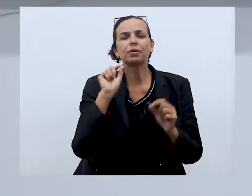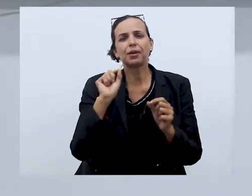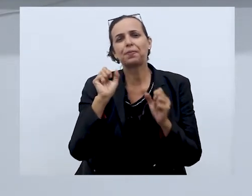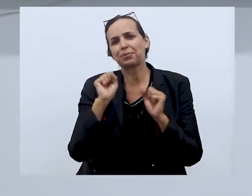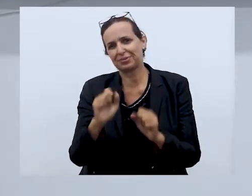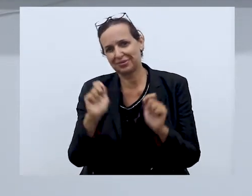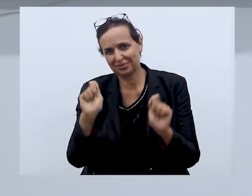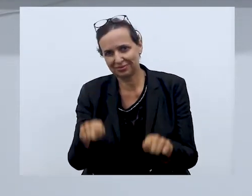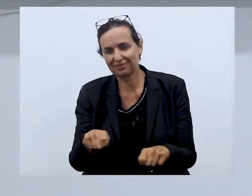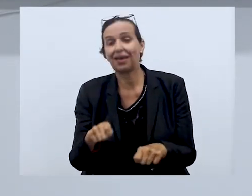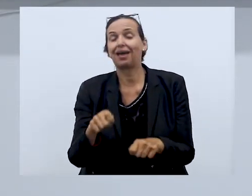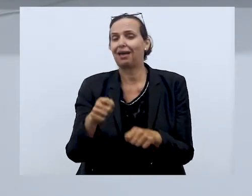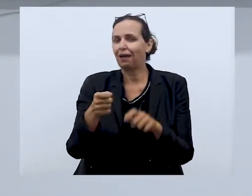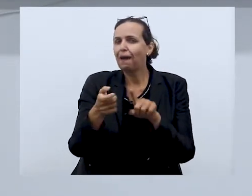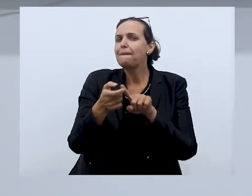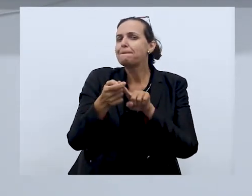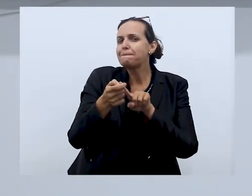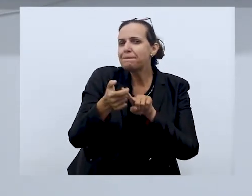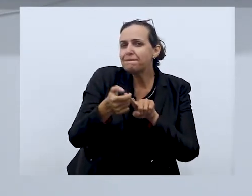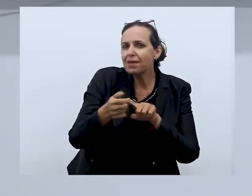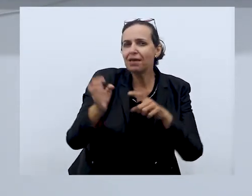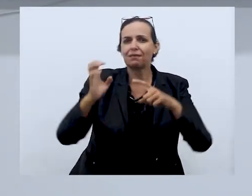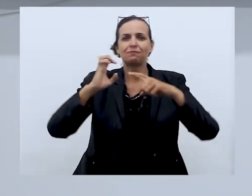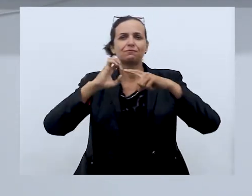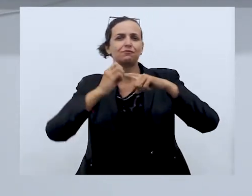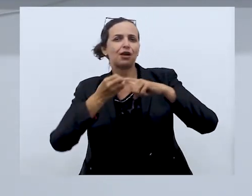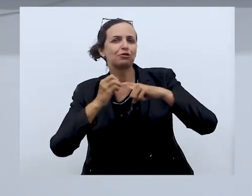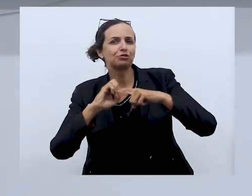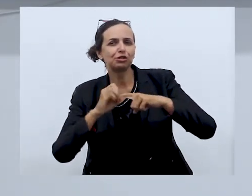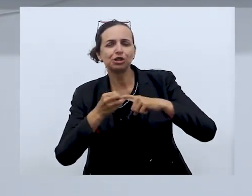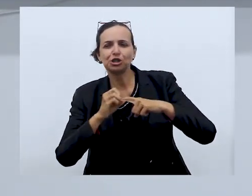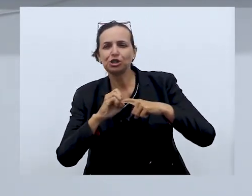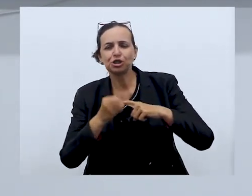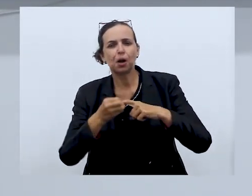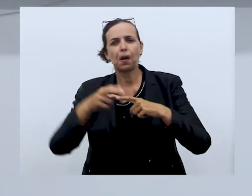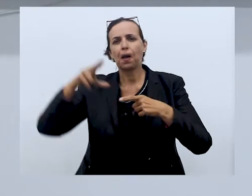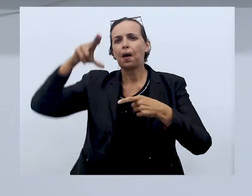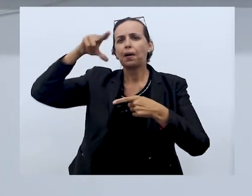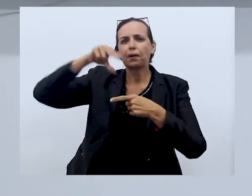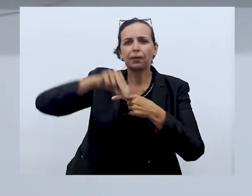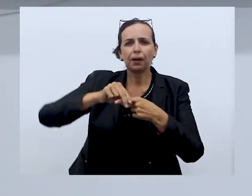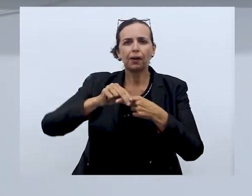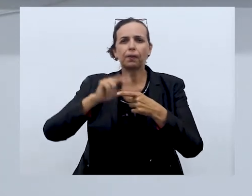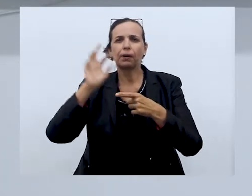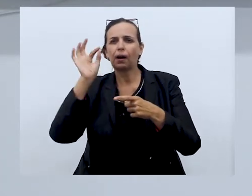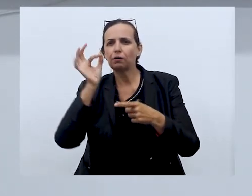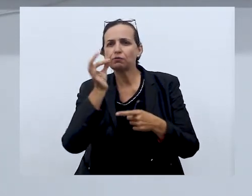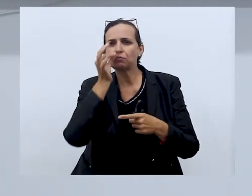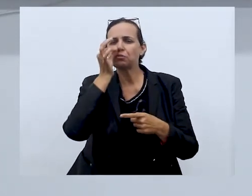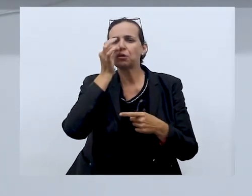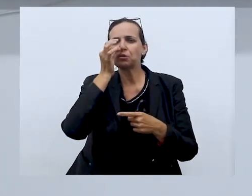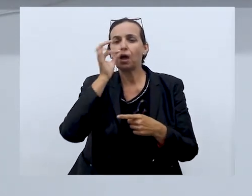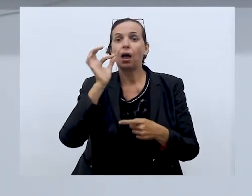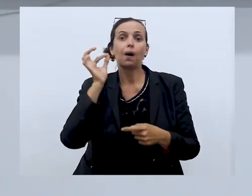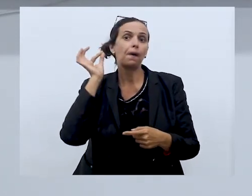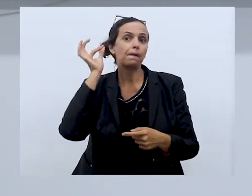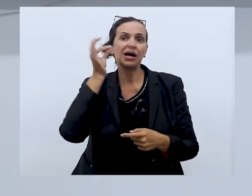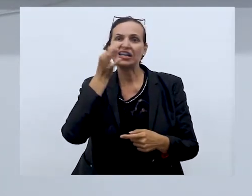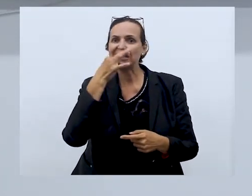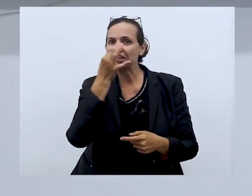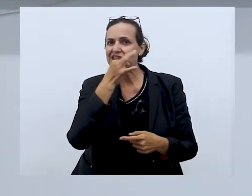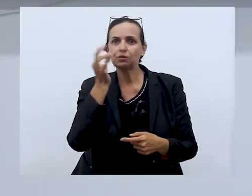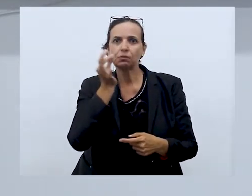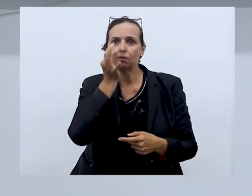No nariz, podem ser comidas como milho, feijão, até caroços como grampos, alfinetes